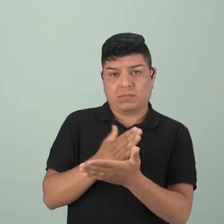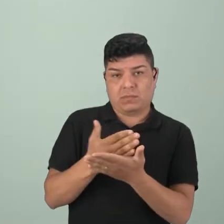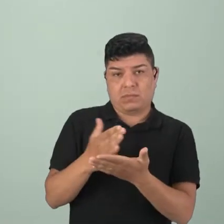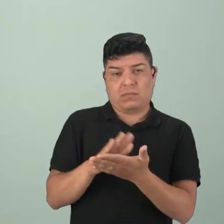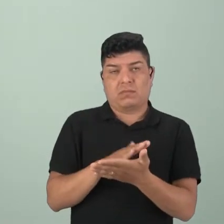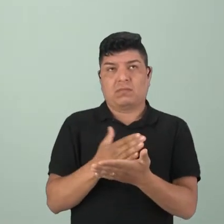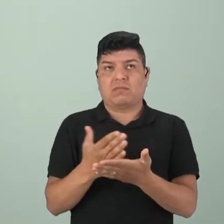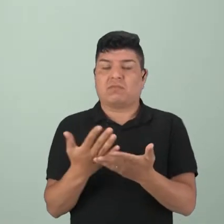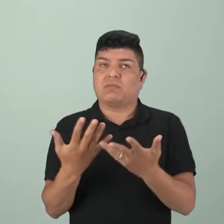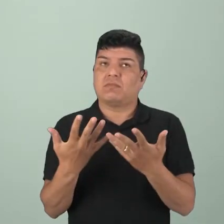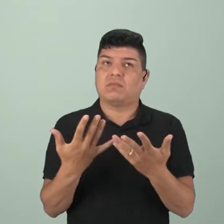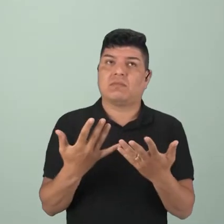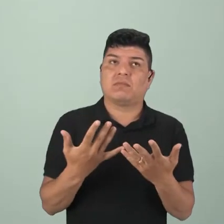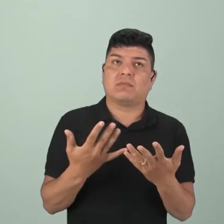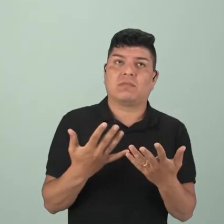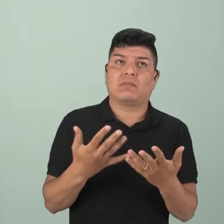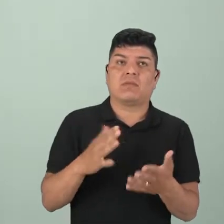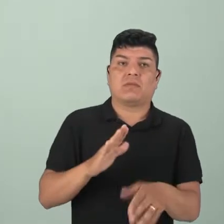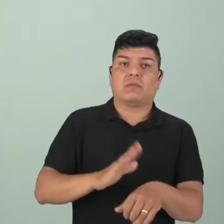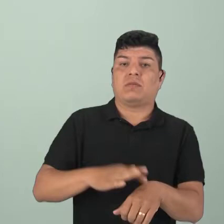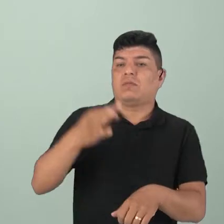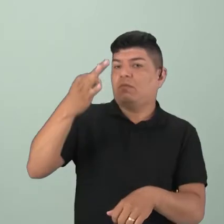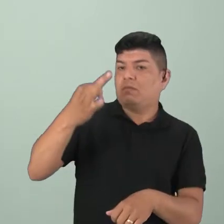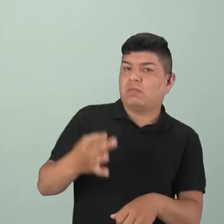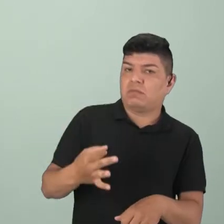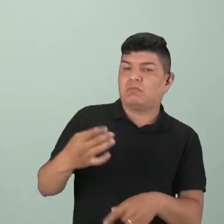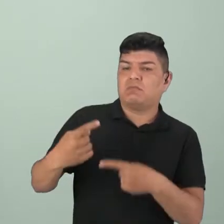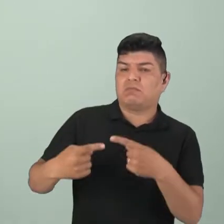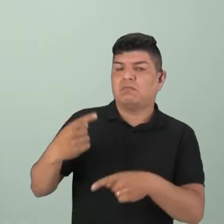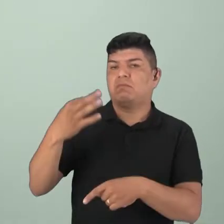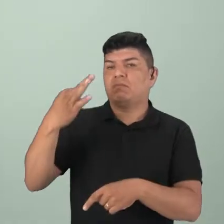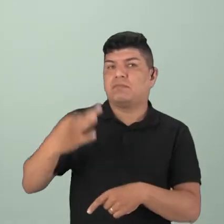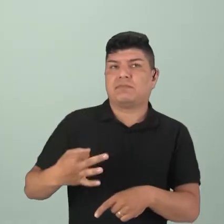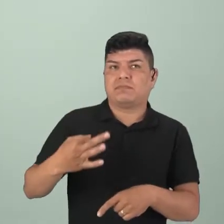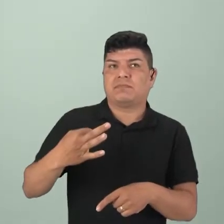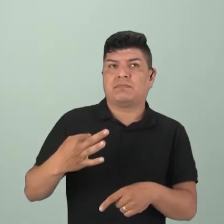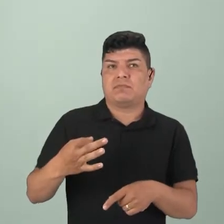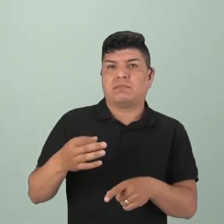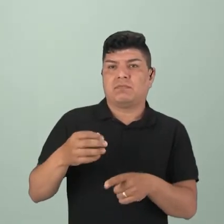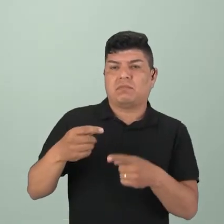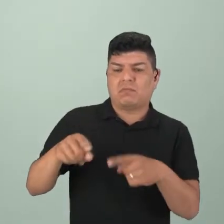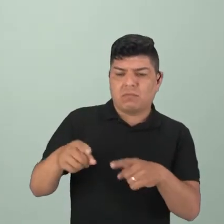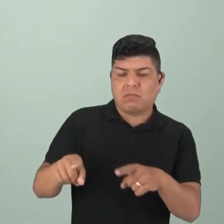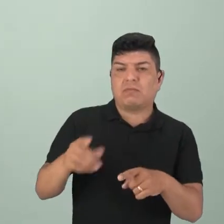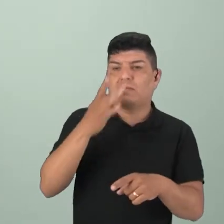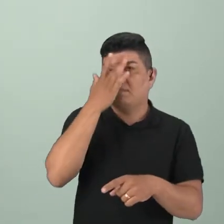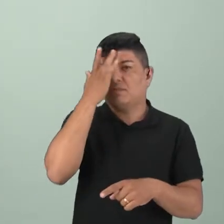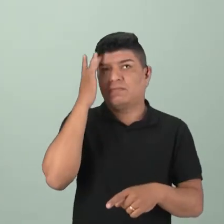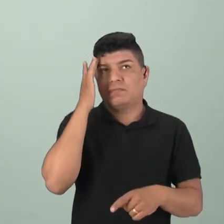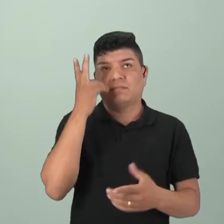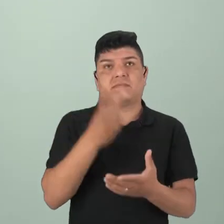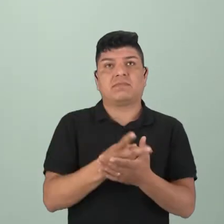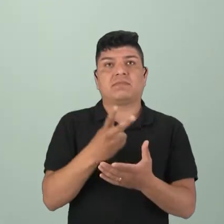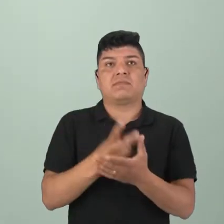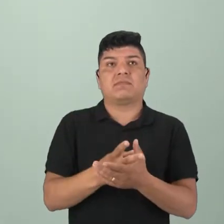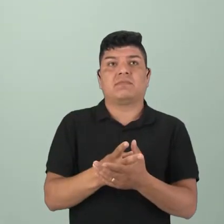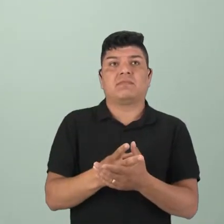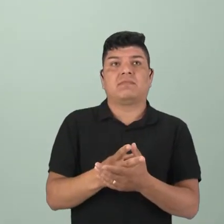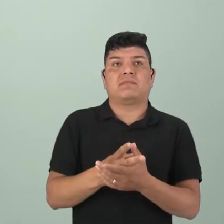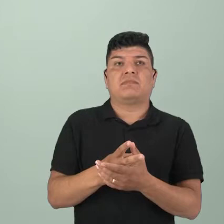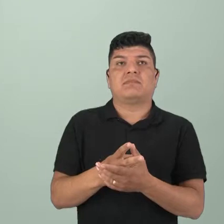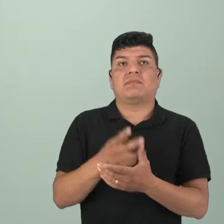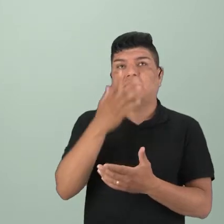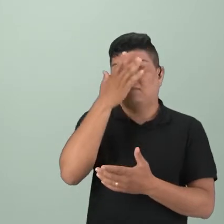questões pejorativas, O mais correto, o mais politicamente correto, para não ofender ninguém, é sempre usar indígena,